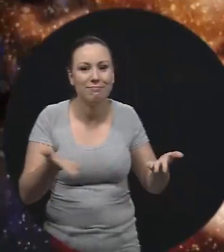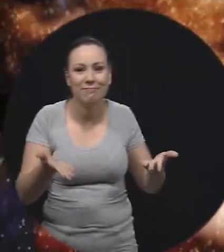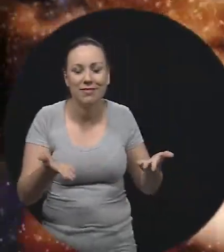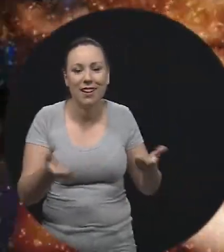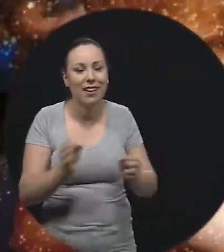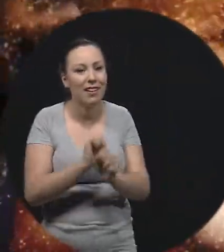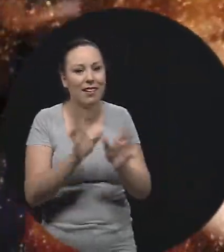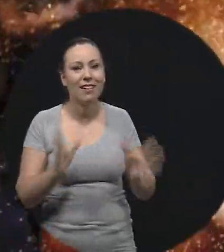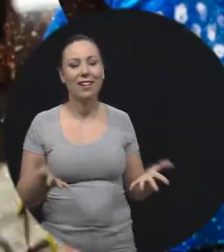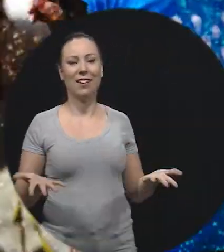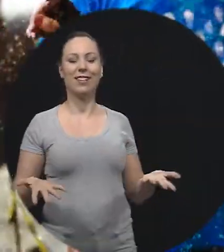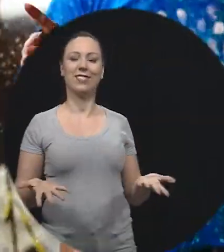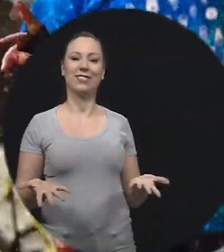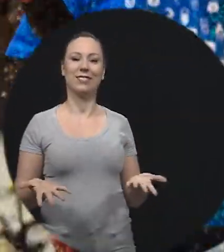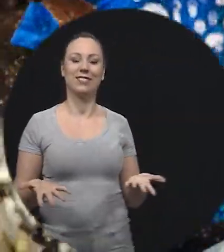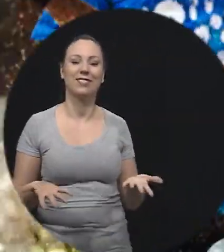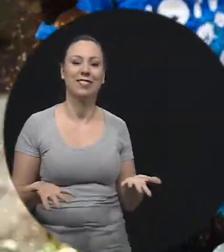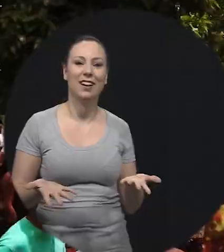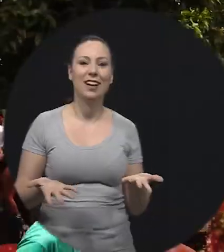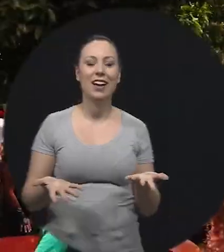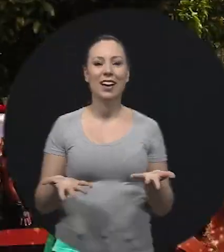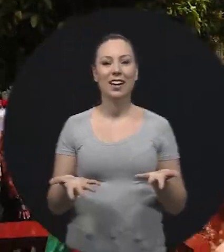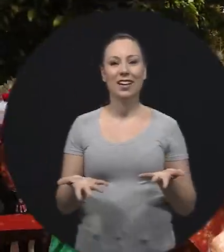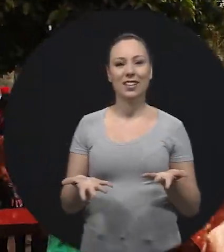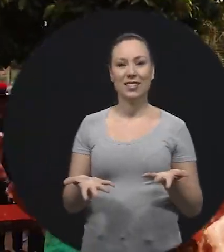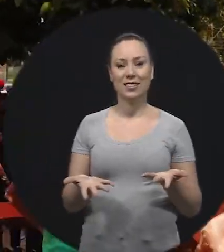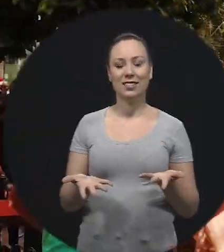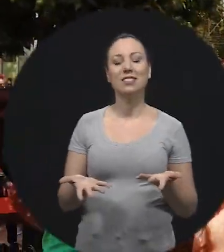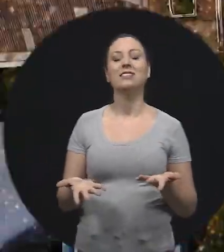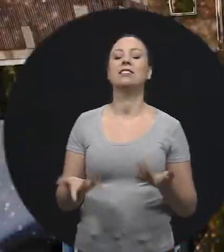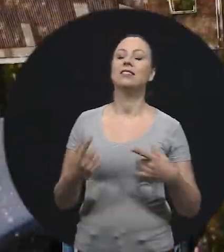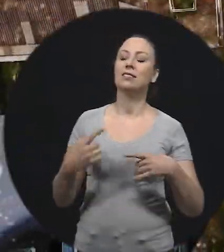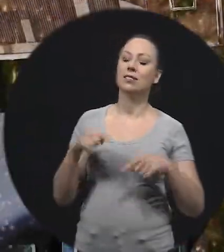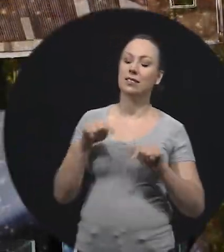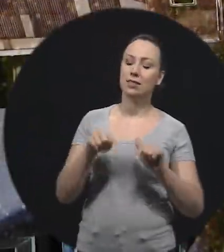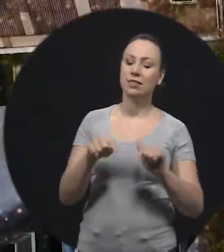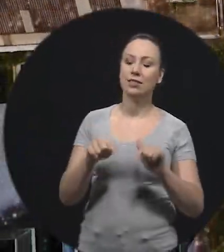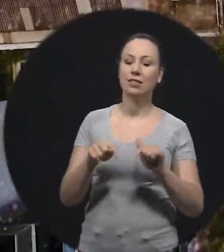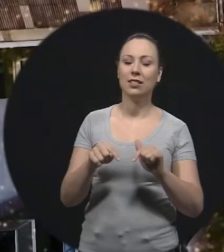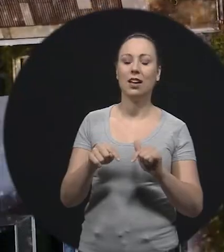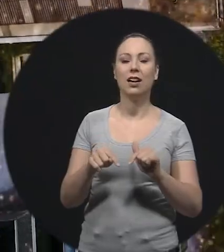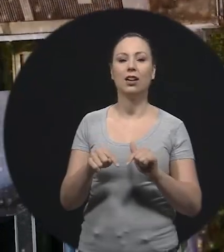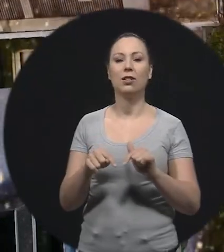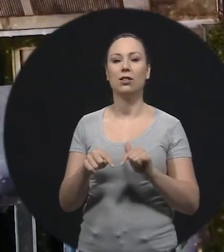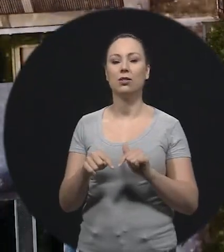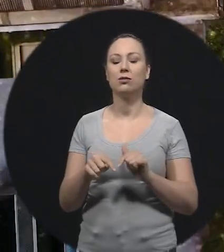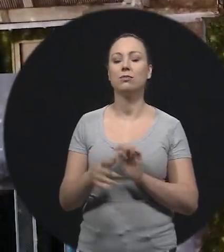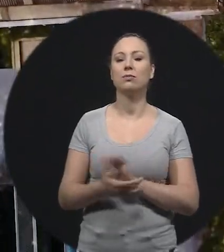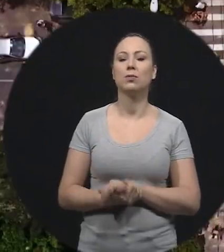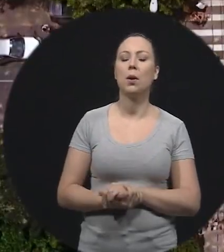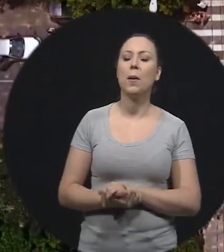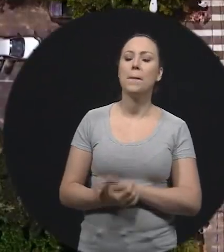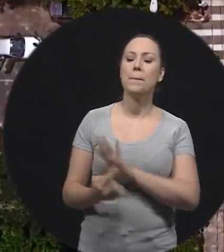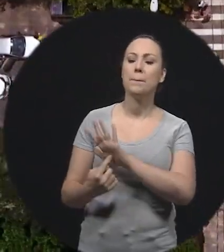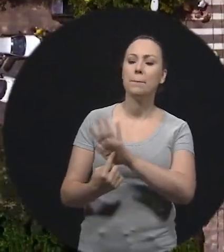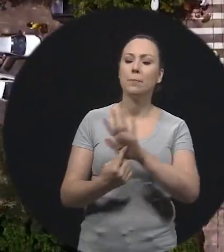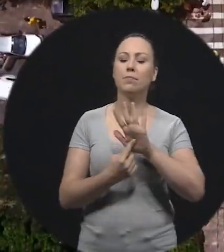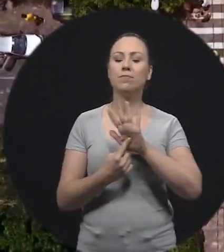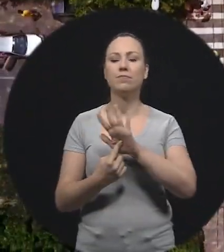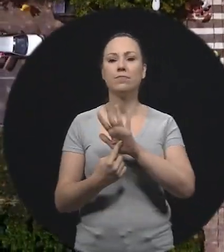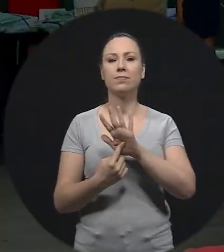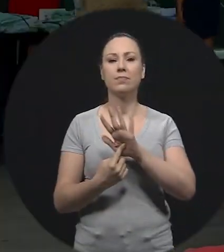essa mensagem não vai entender outra mensagem nenhuma, né? E daí, com isso, a gente reforça com